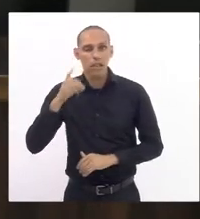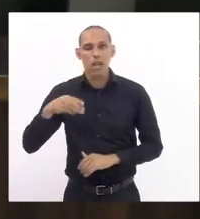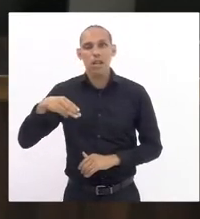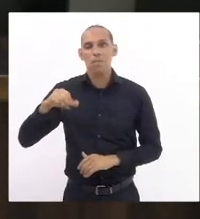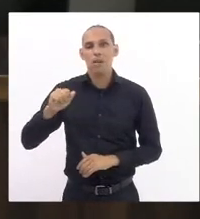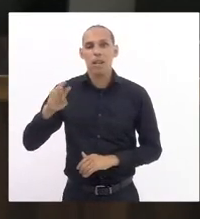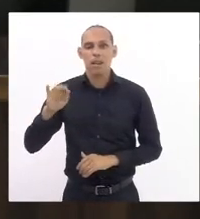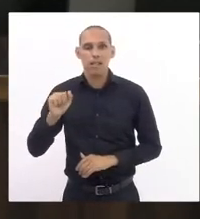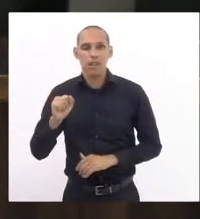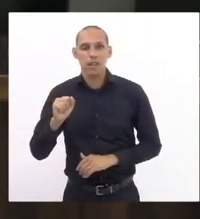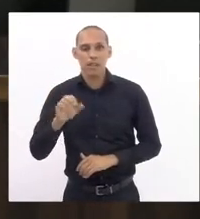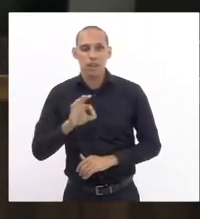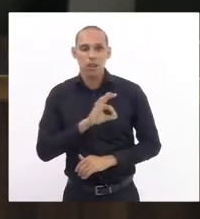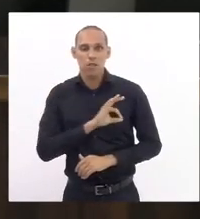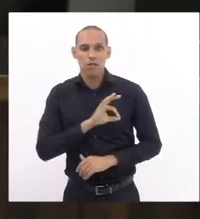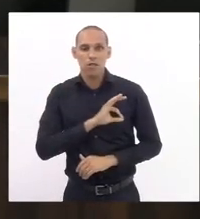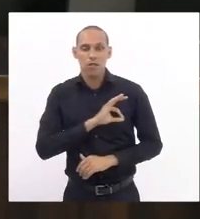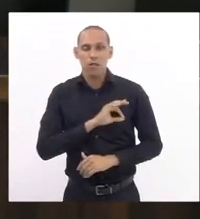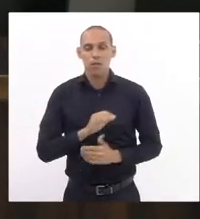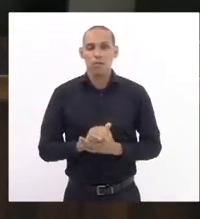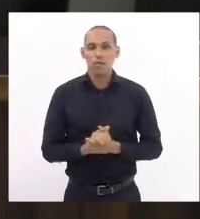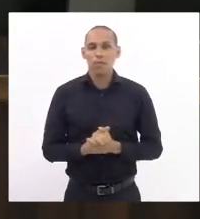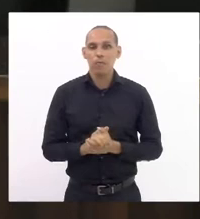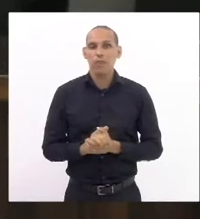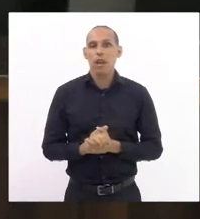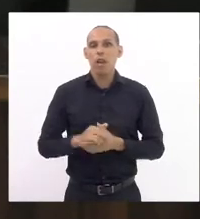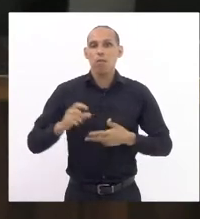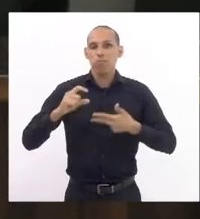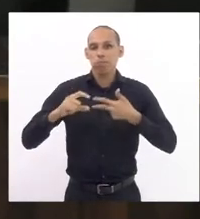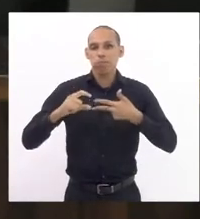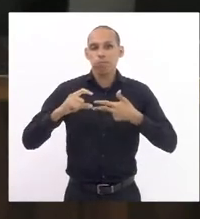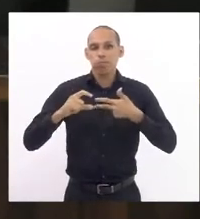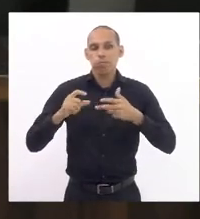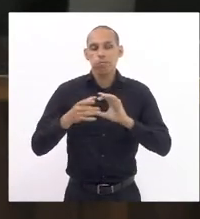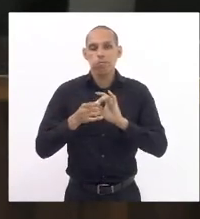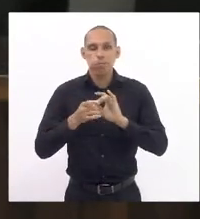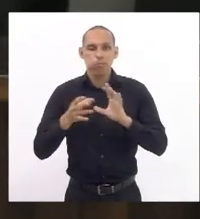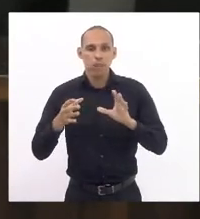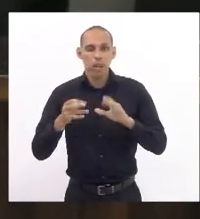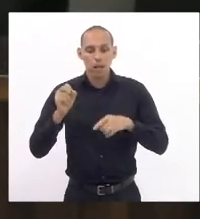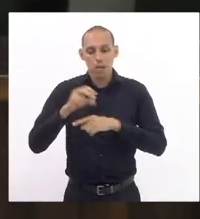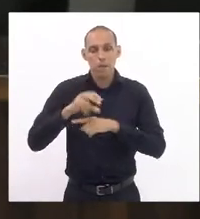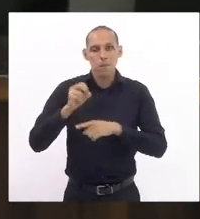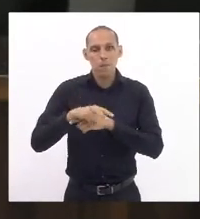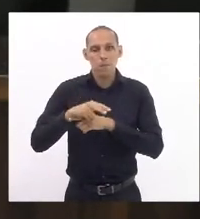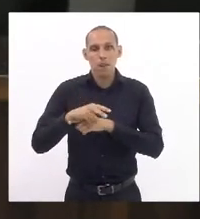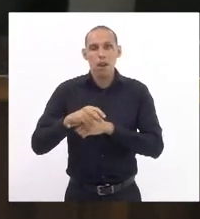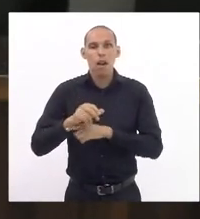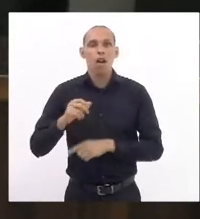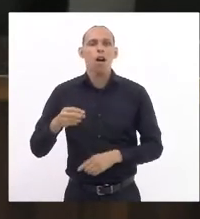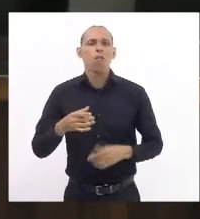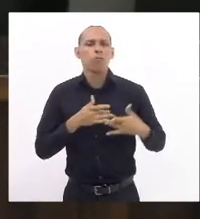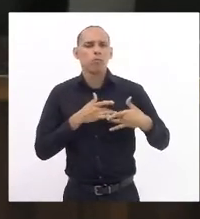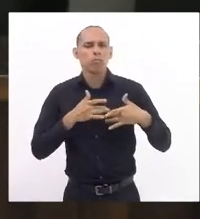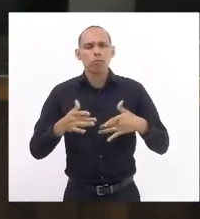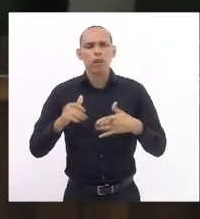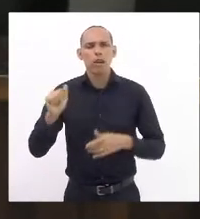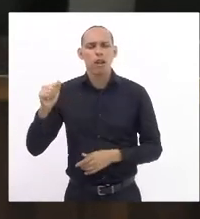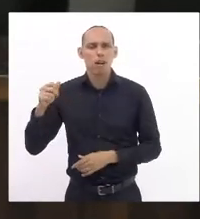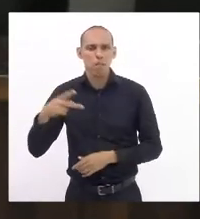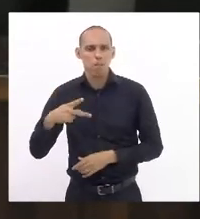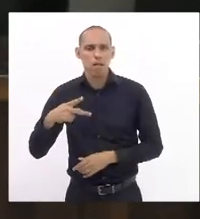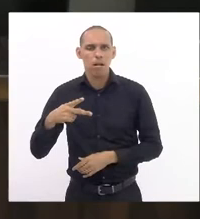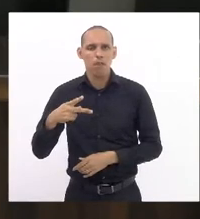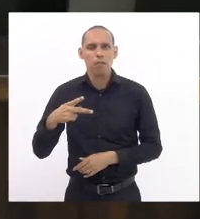Subtenente Bernardo. Fica o Poder Executivo autorizado a instituir a contratação especial de voluntários aposentados na área da segurança pública do Estado do Rio de